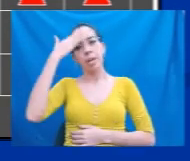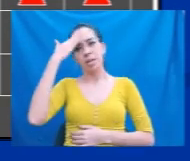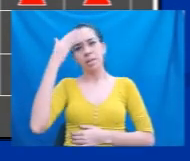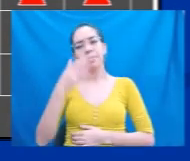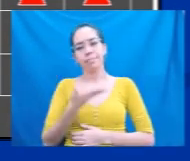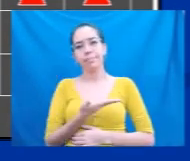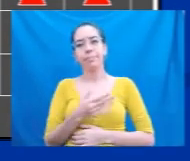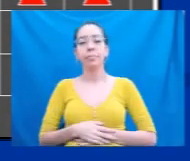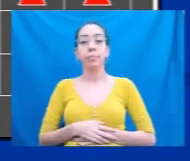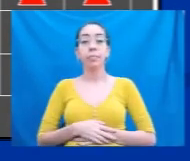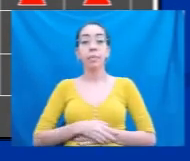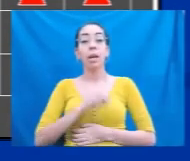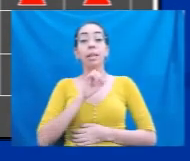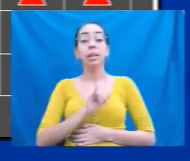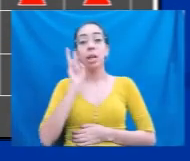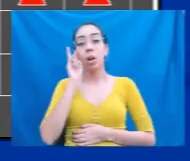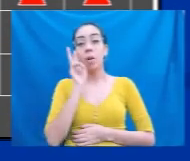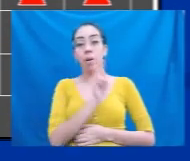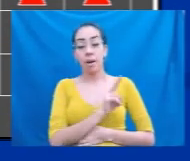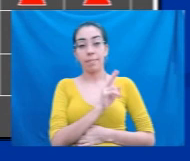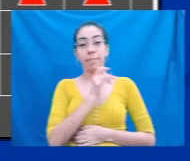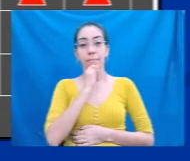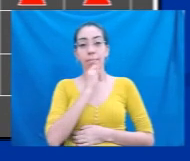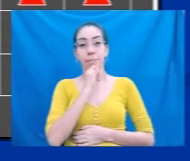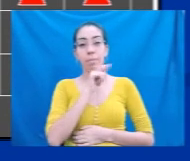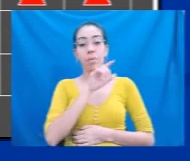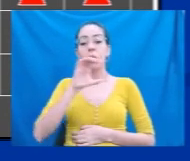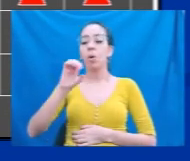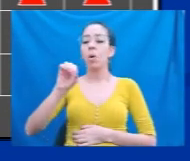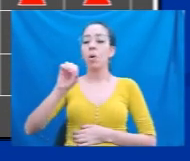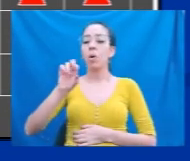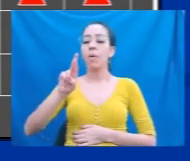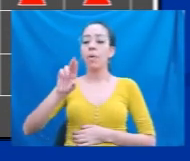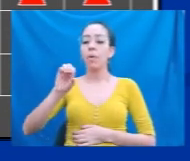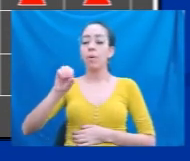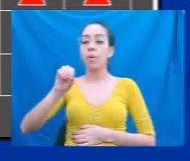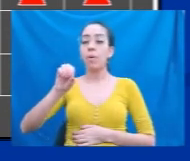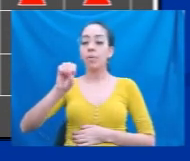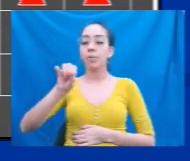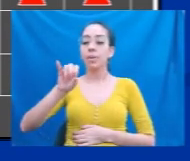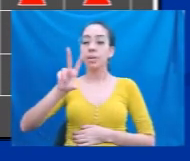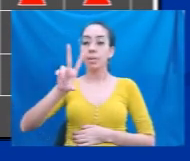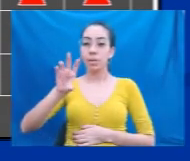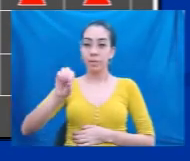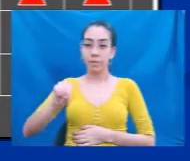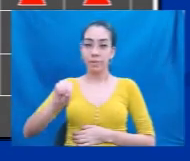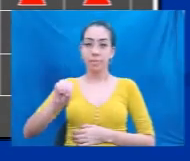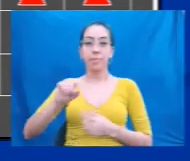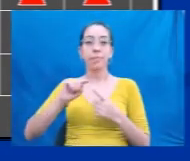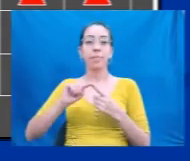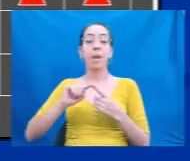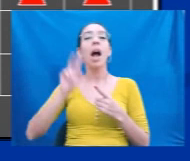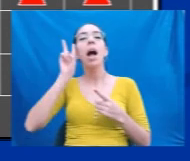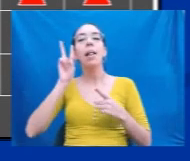ideia, tá? Então, se nós observarmos aqui um produto que é corrosivo, tá? Chamando a atenção aqui